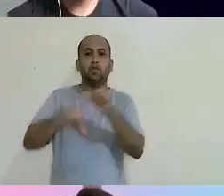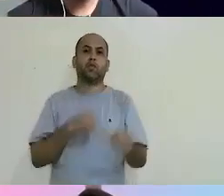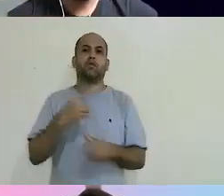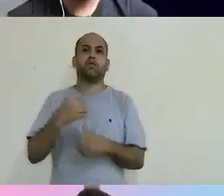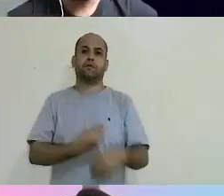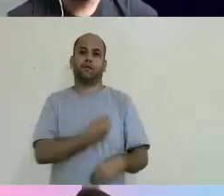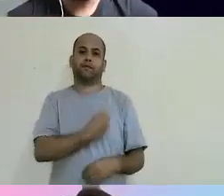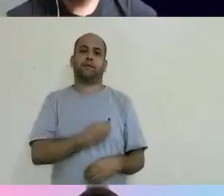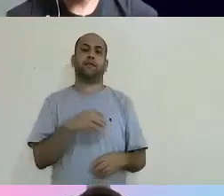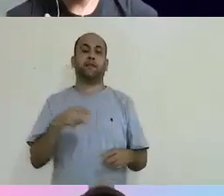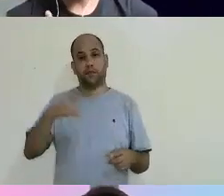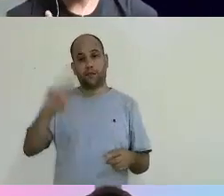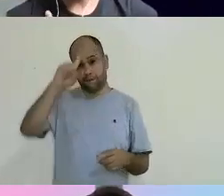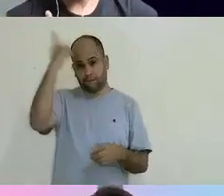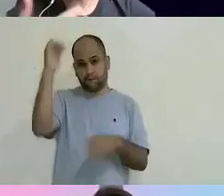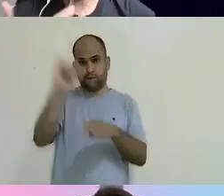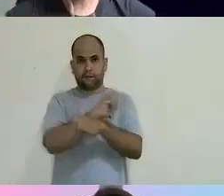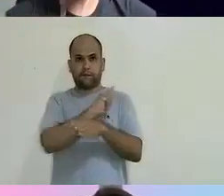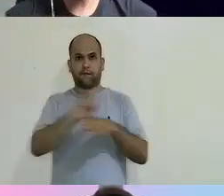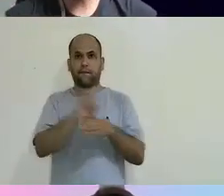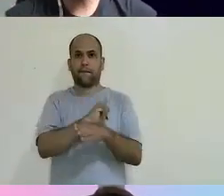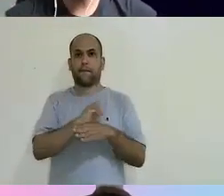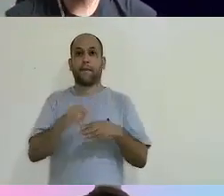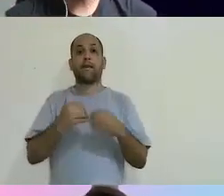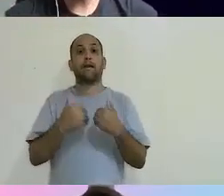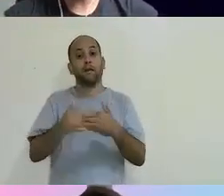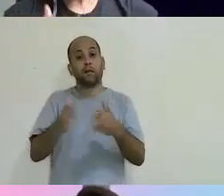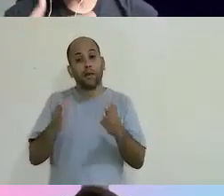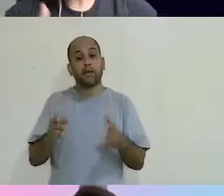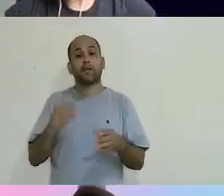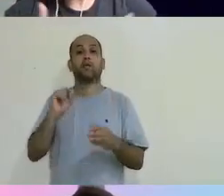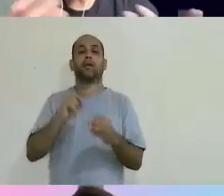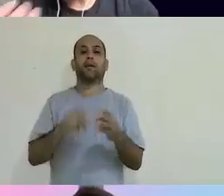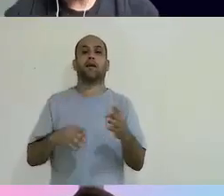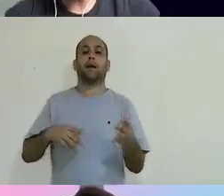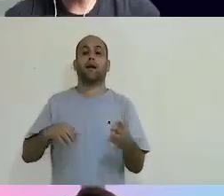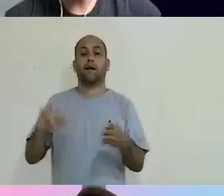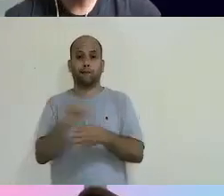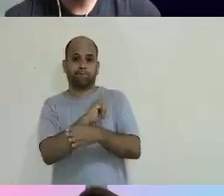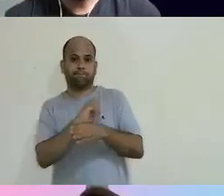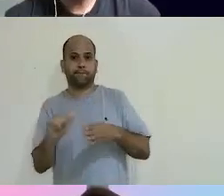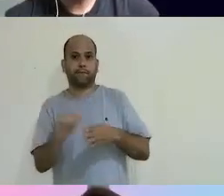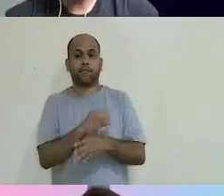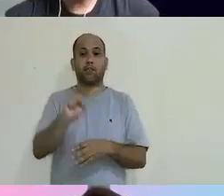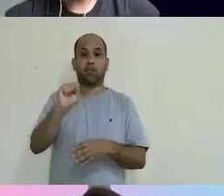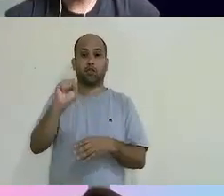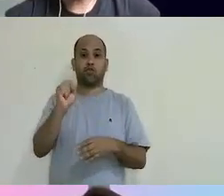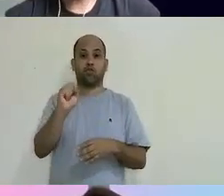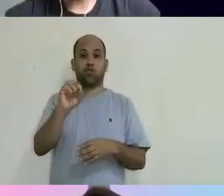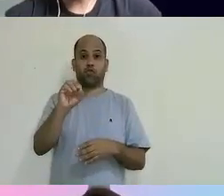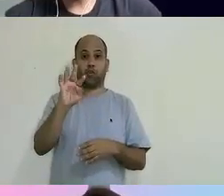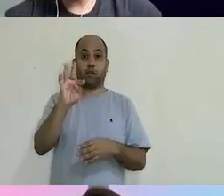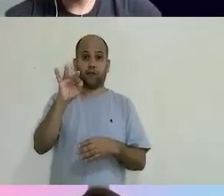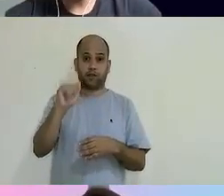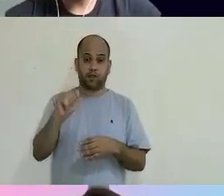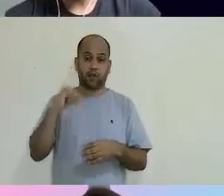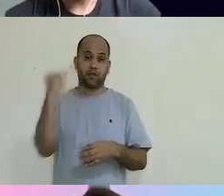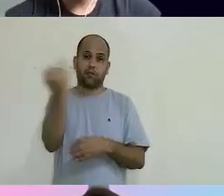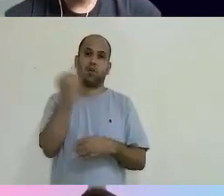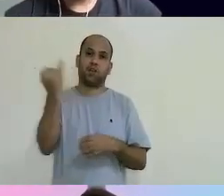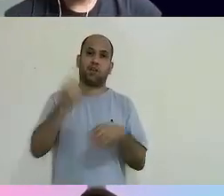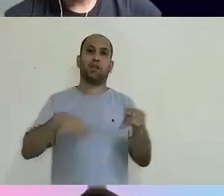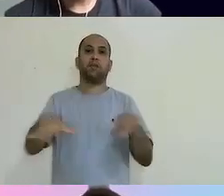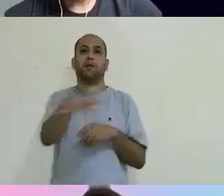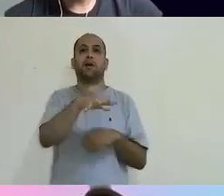que se reinventar, né? E aí a gente começa a se desdobrar em soft skills tão importantes quanto para o mercado de trabalho,